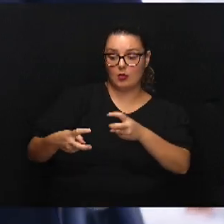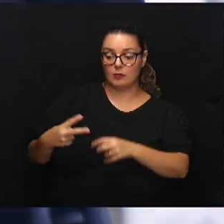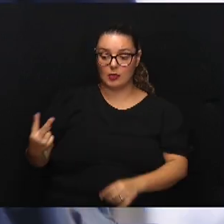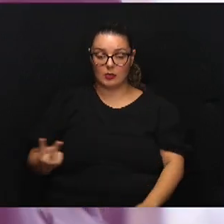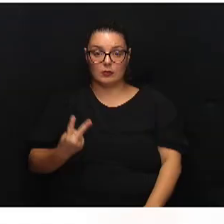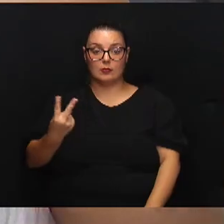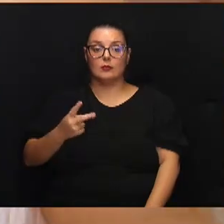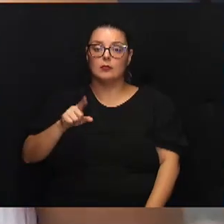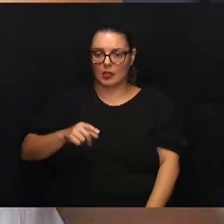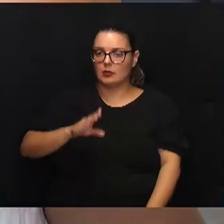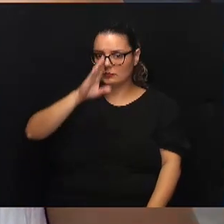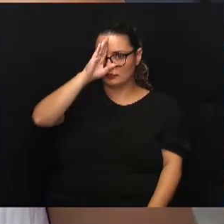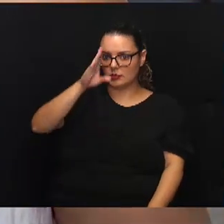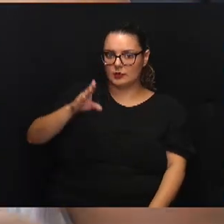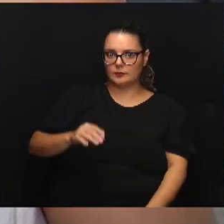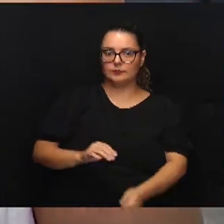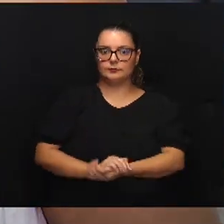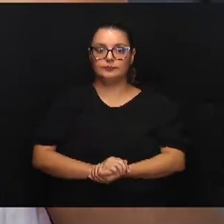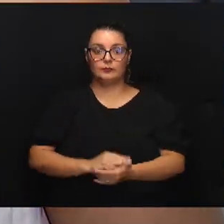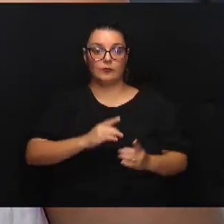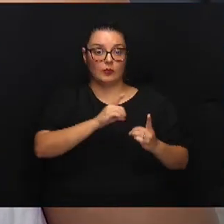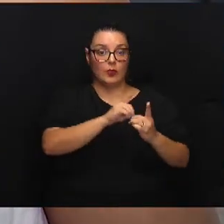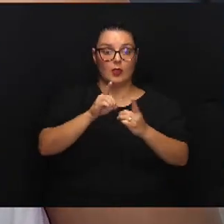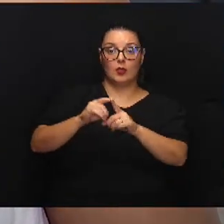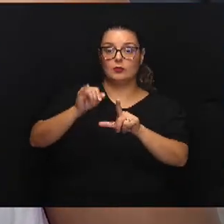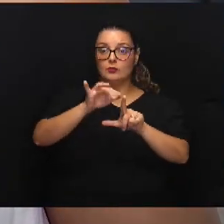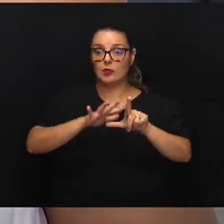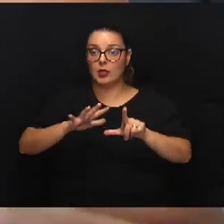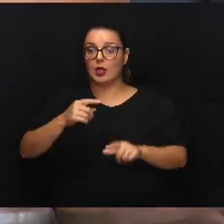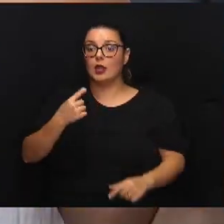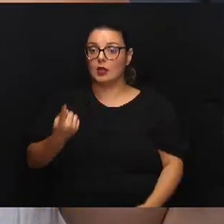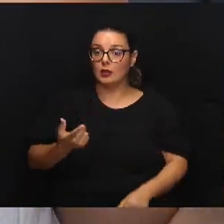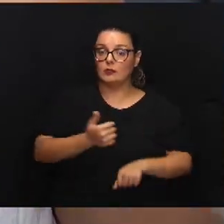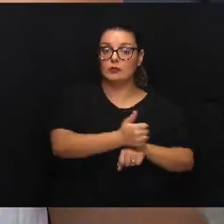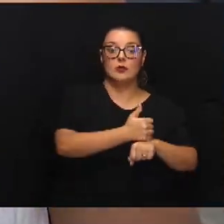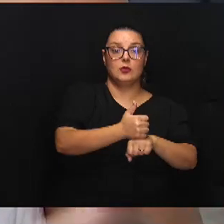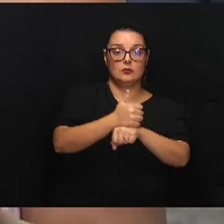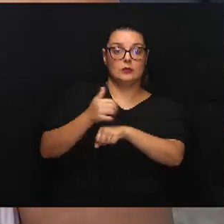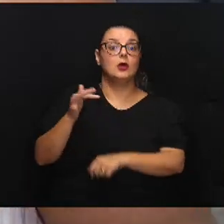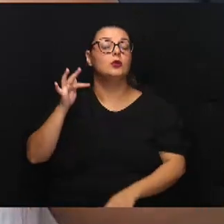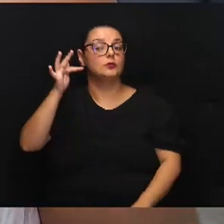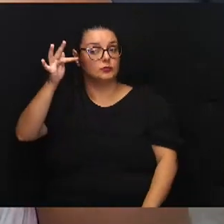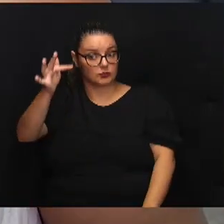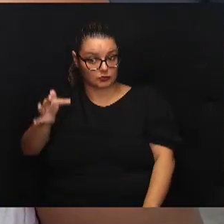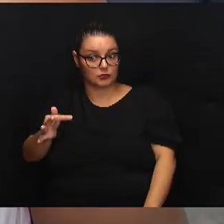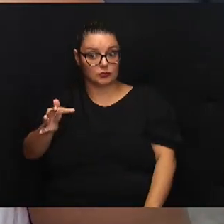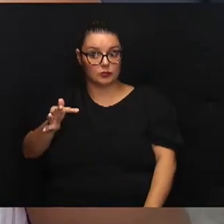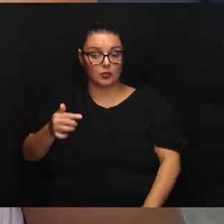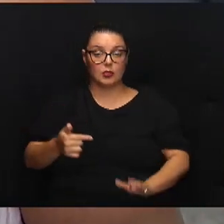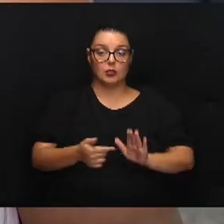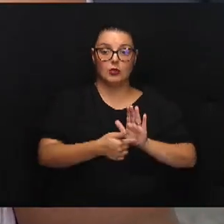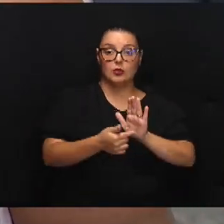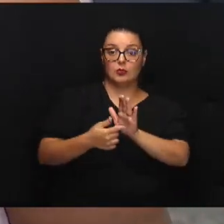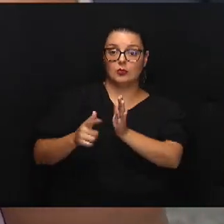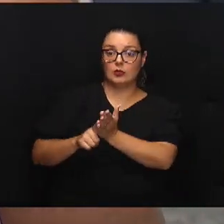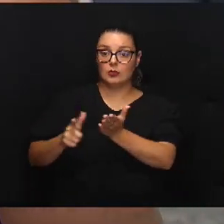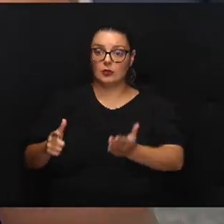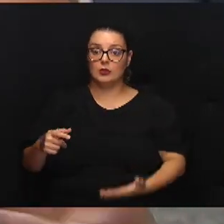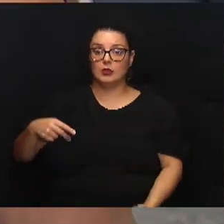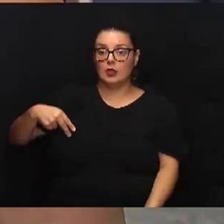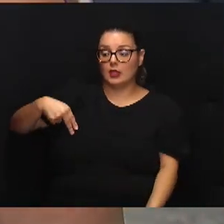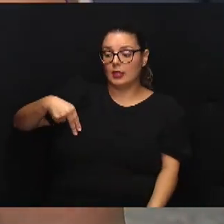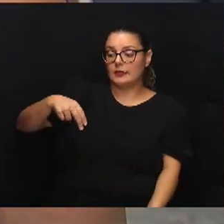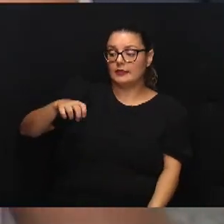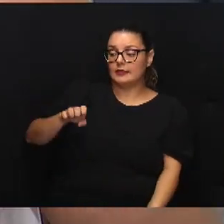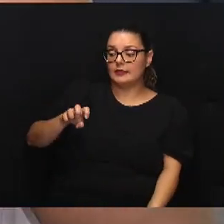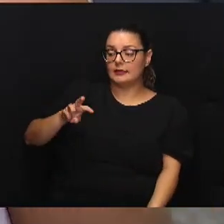é crucial. A consultoria de imagem é uma das profissões do futuro, aponta o jornal The New York Times.